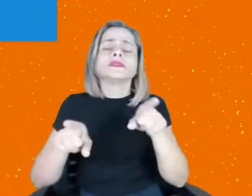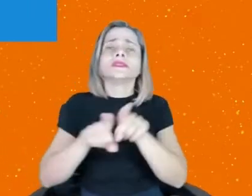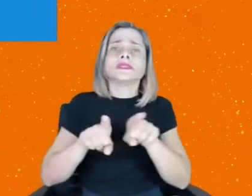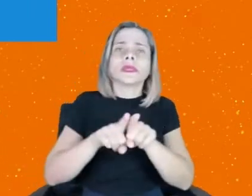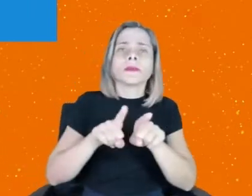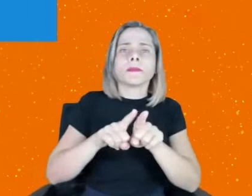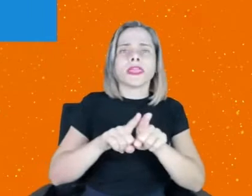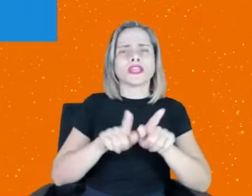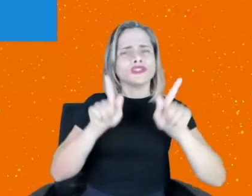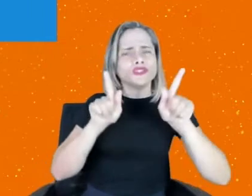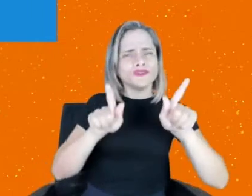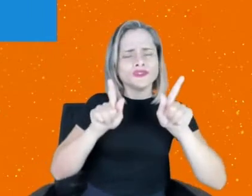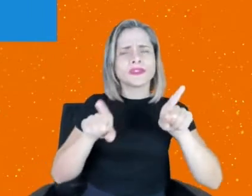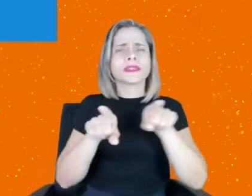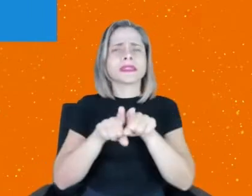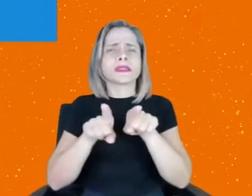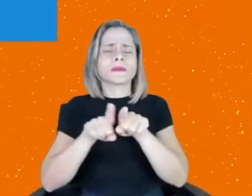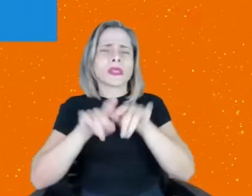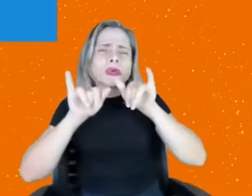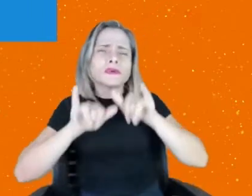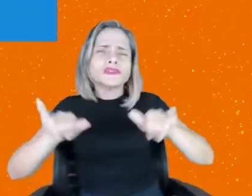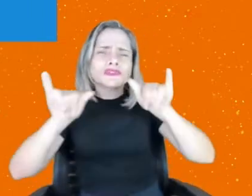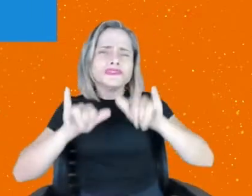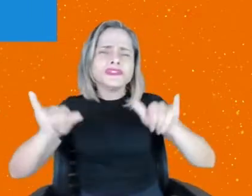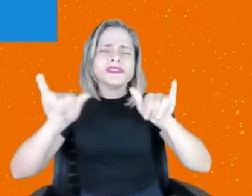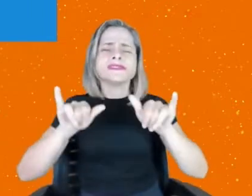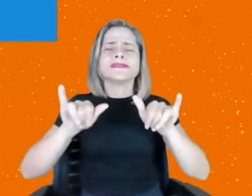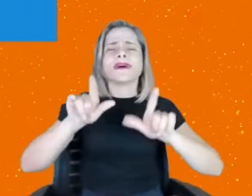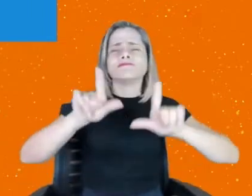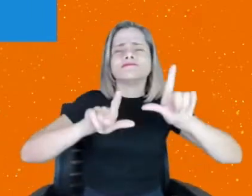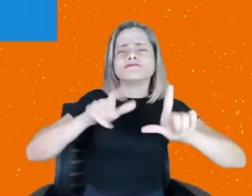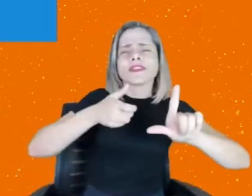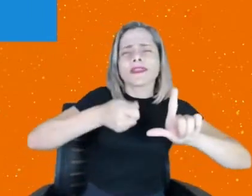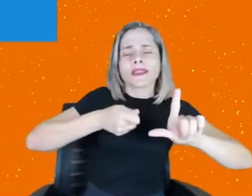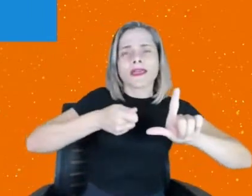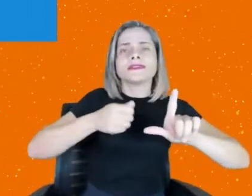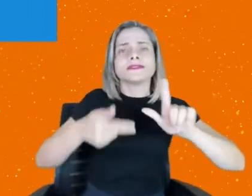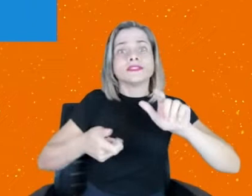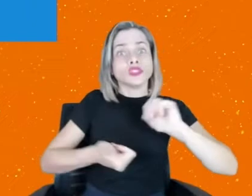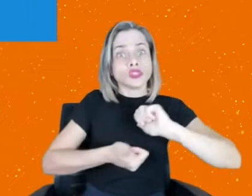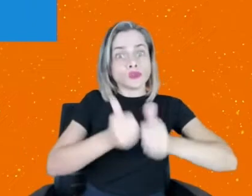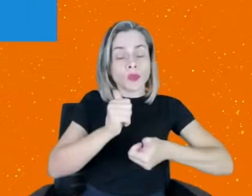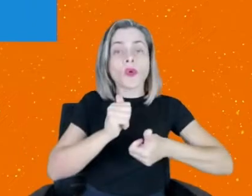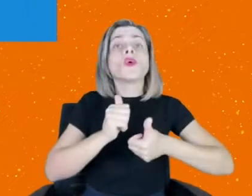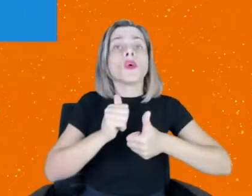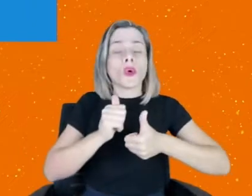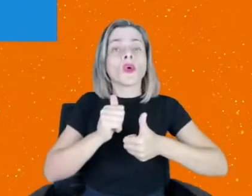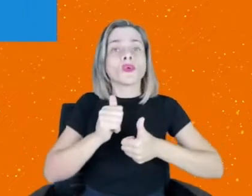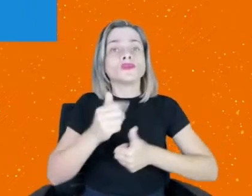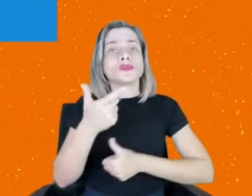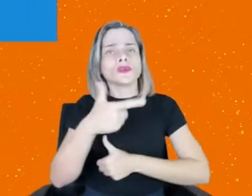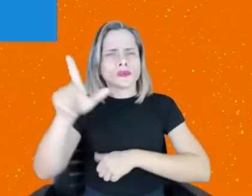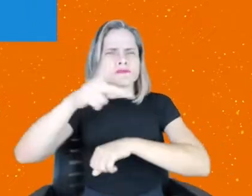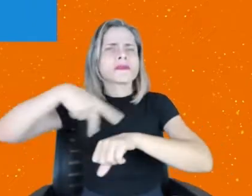canais religiosos o esportivo sabiamente né esses canais lá fora que são muito populares que são